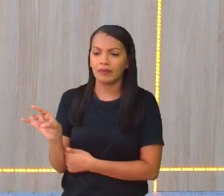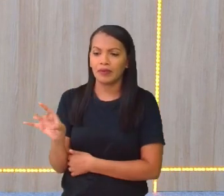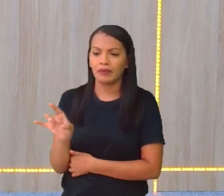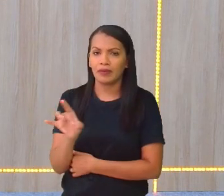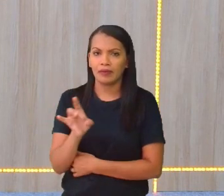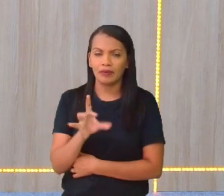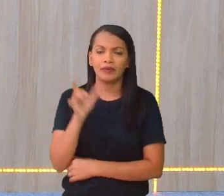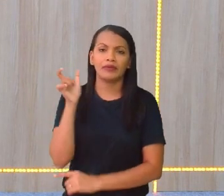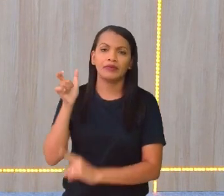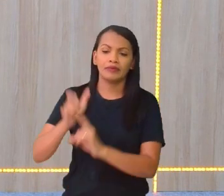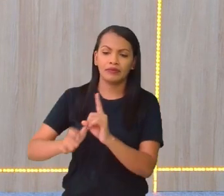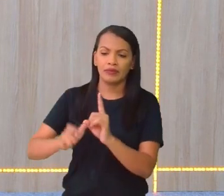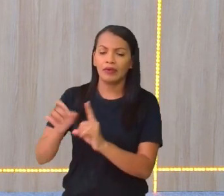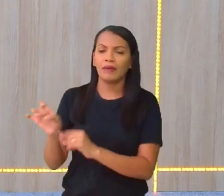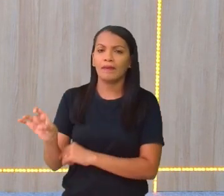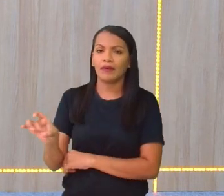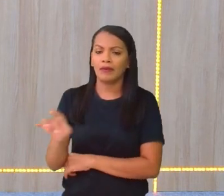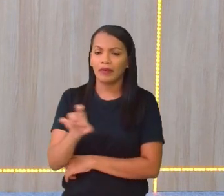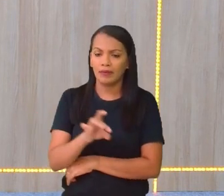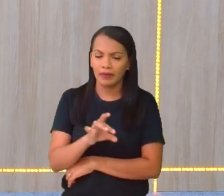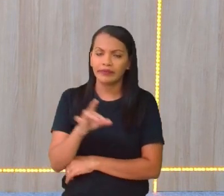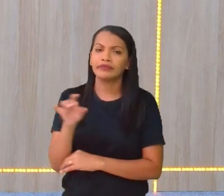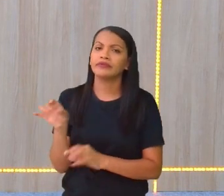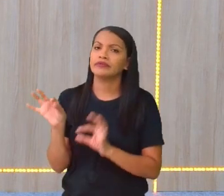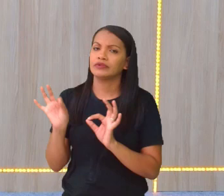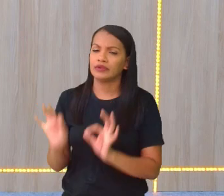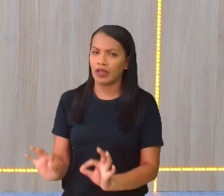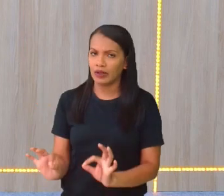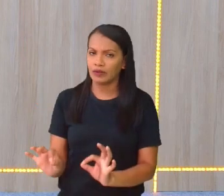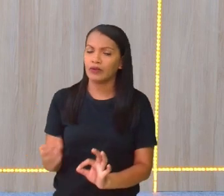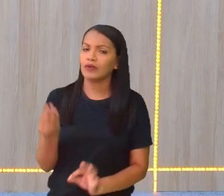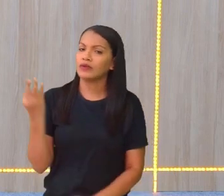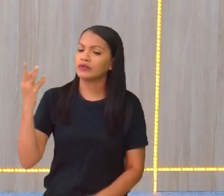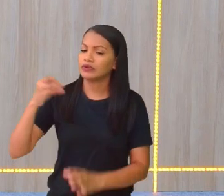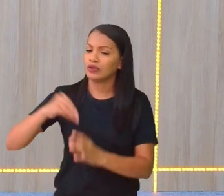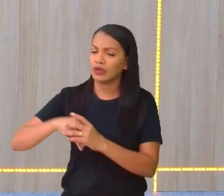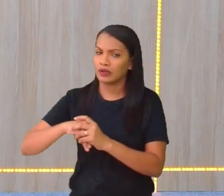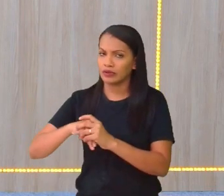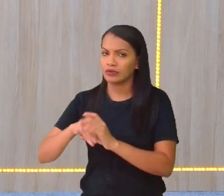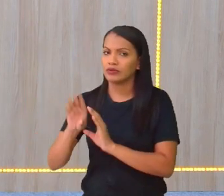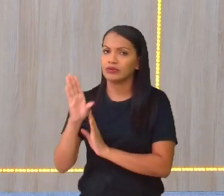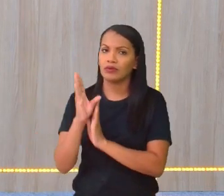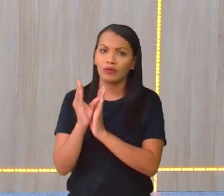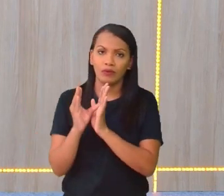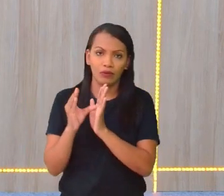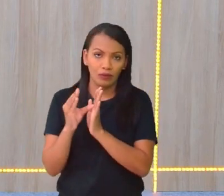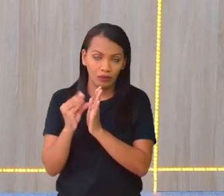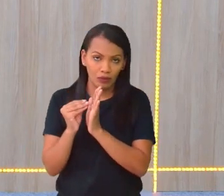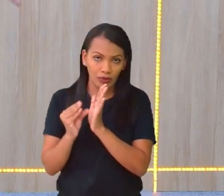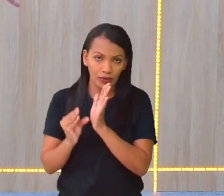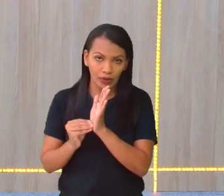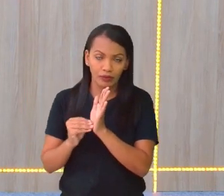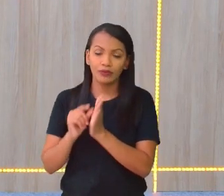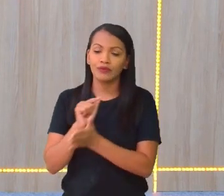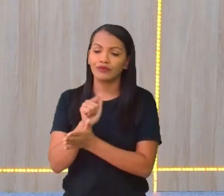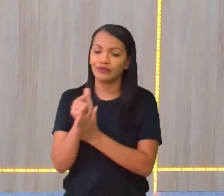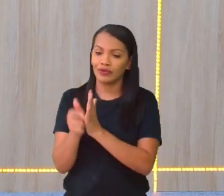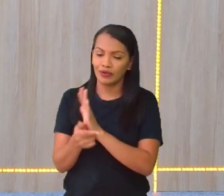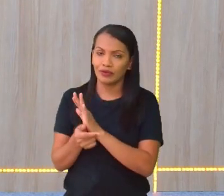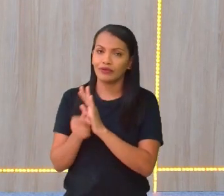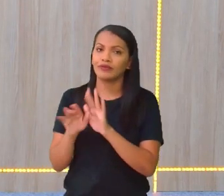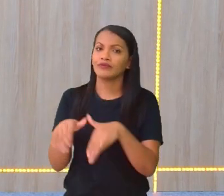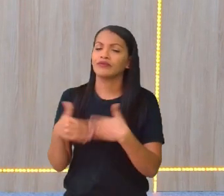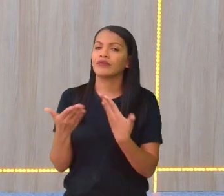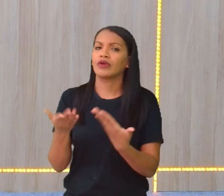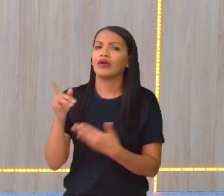um personagem, não é, de cada uma atuação dentro deste conteúdo, tá? Dentro desse gênero. Então